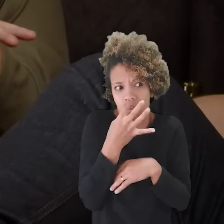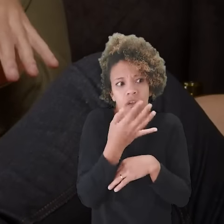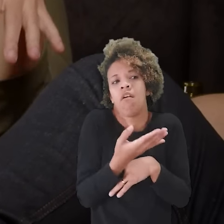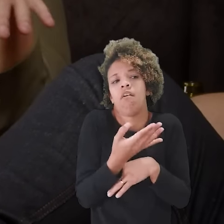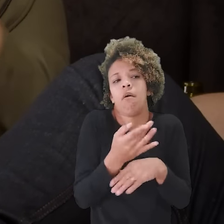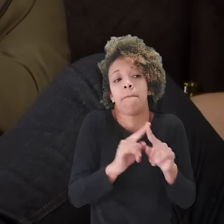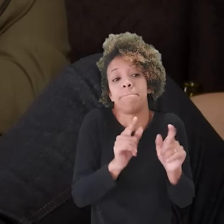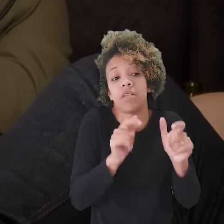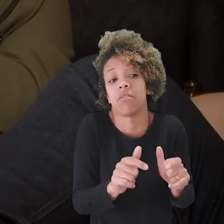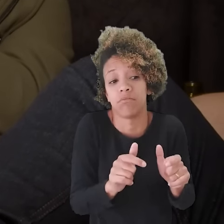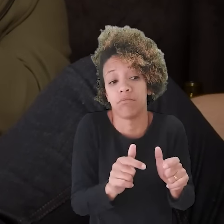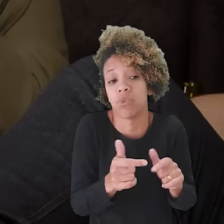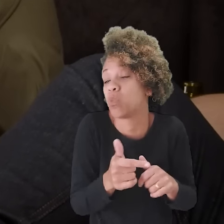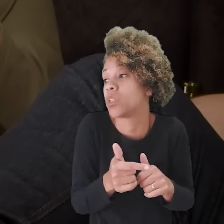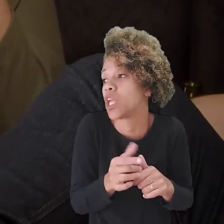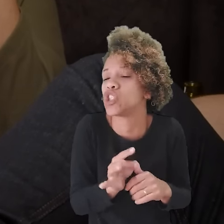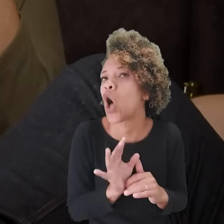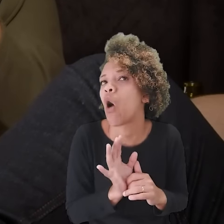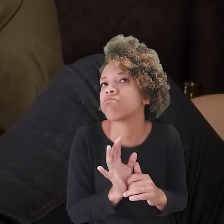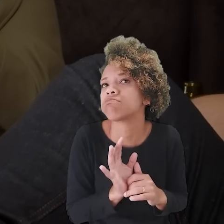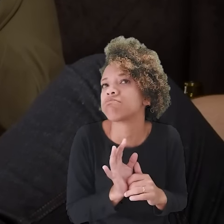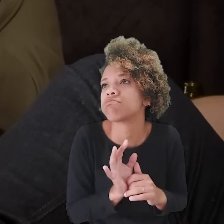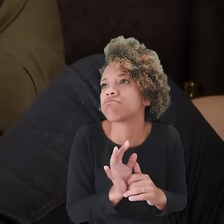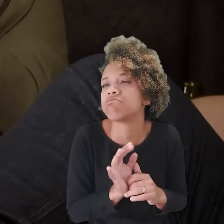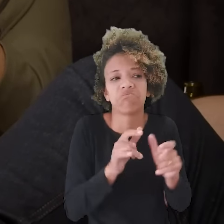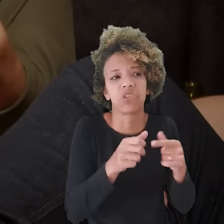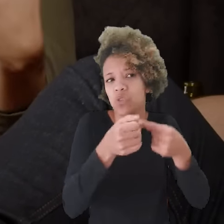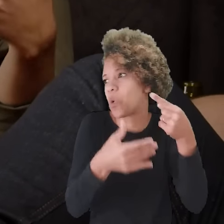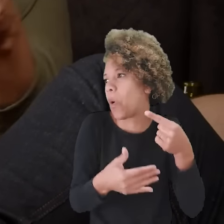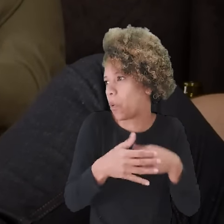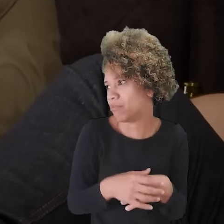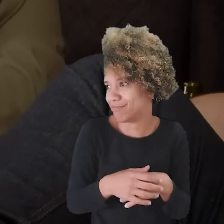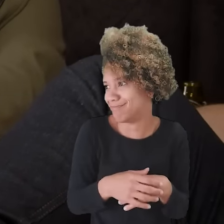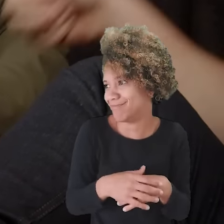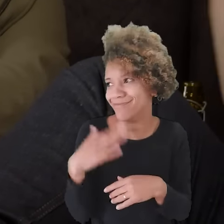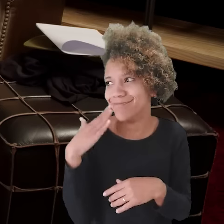impressionante e esse lugar ele não tá simplesmente não não Google